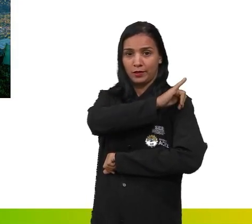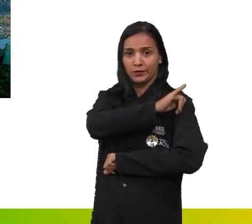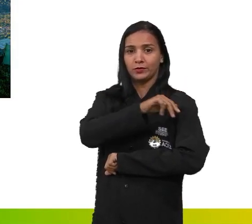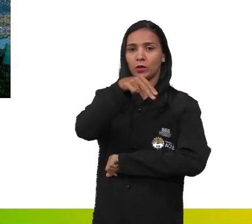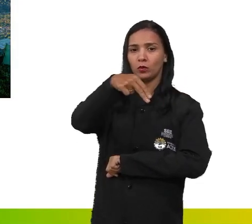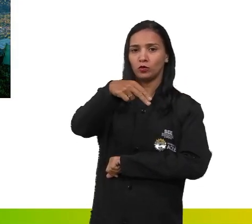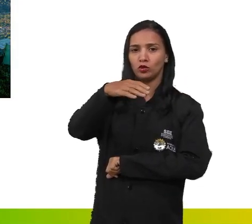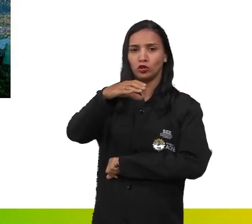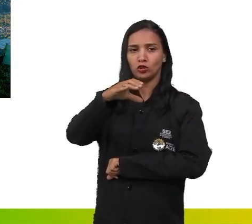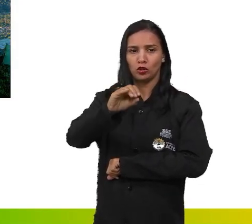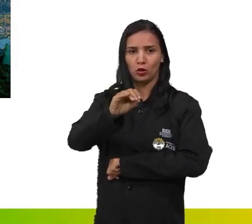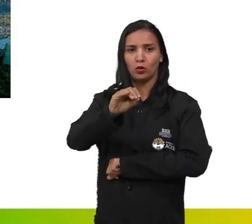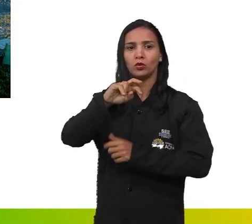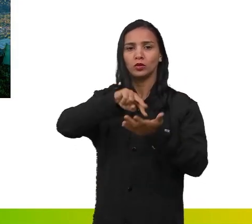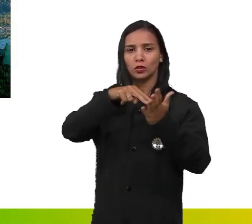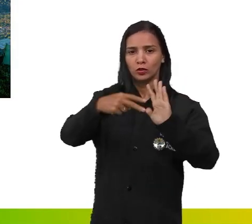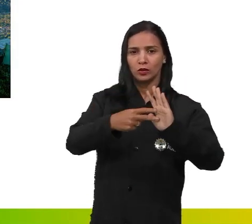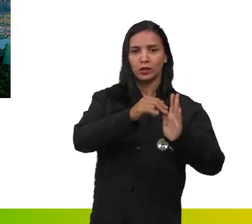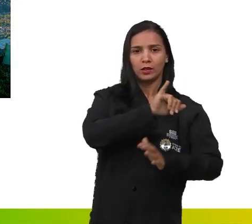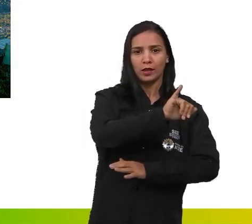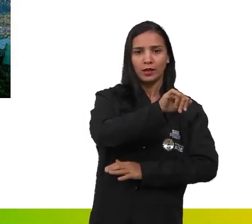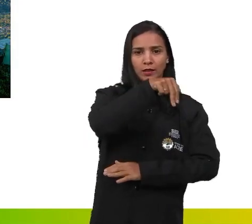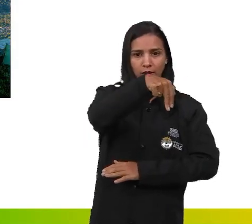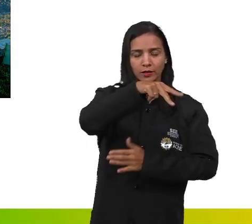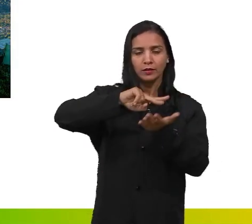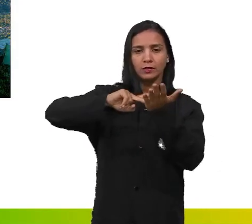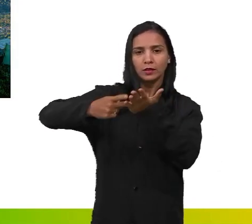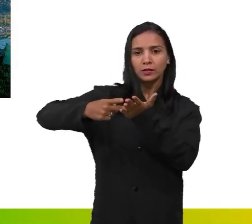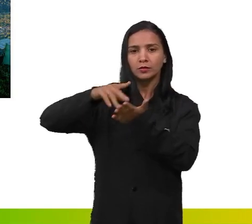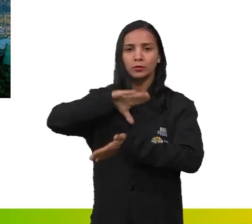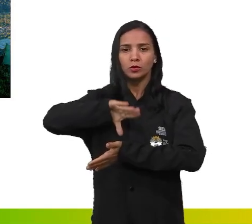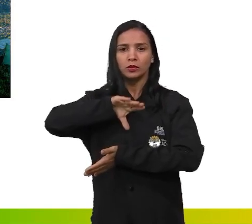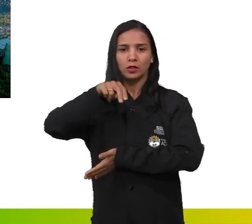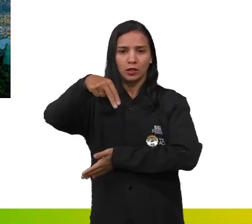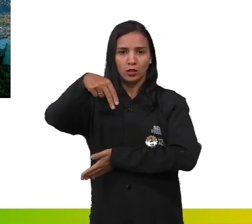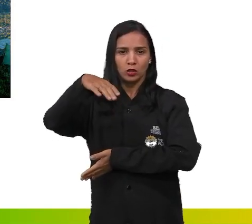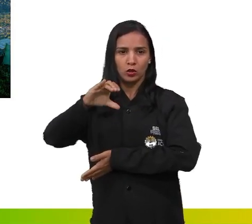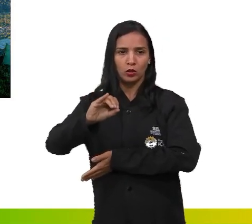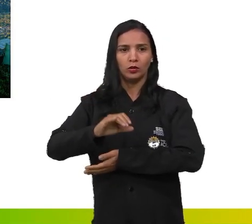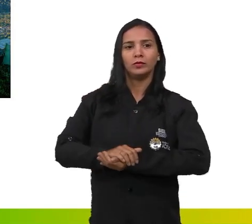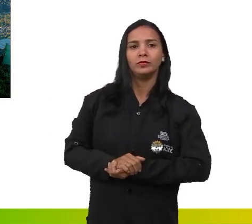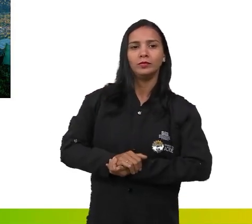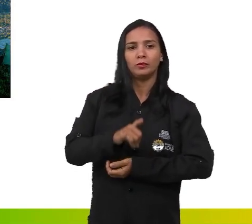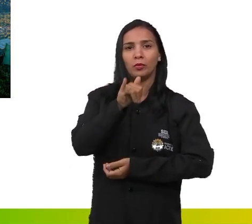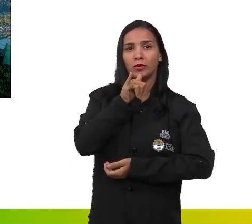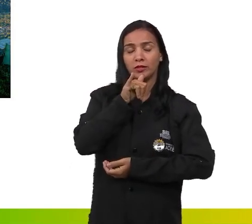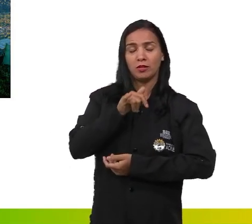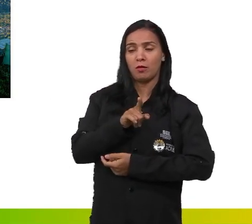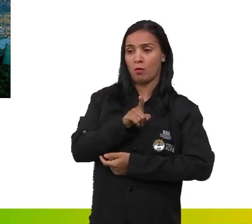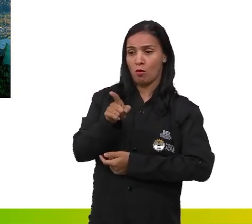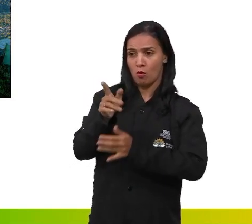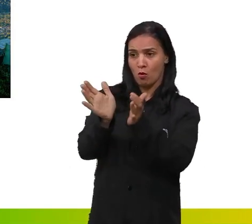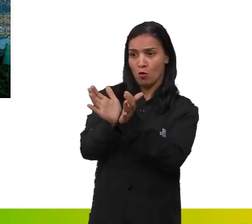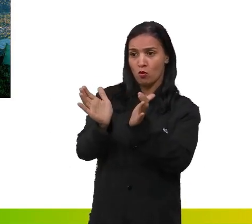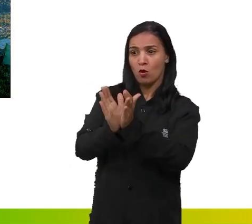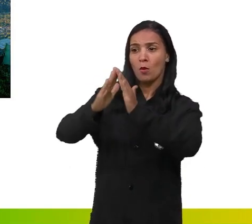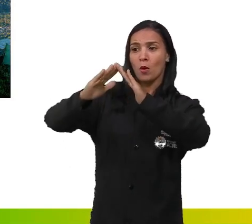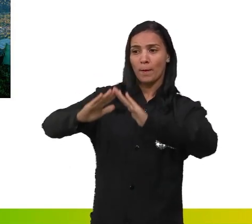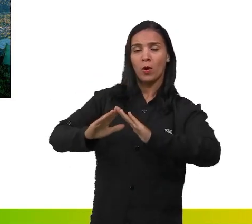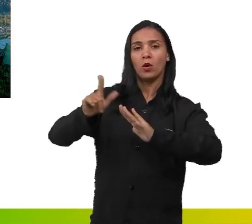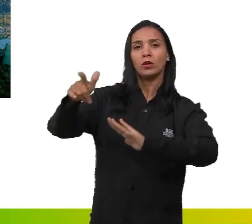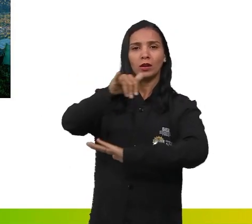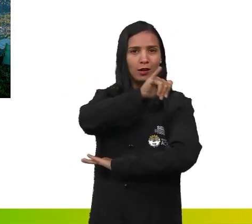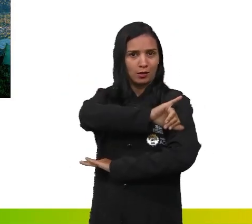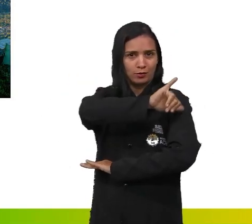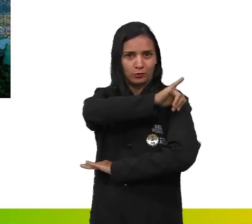Janeiro. Por exemplo, they live in Rio de Janeiro. Eles moram no Rio de Janeiro. Quando